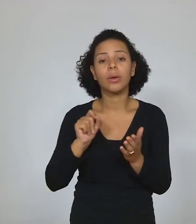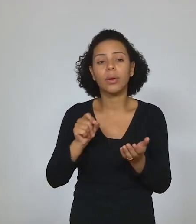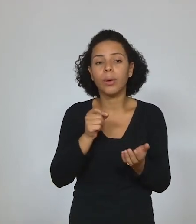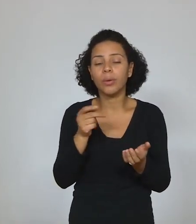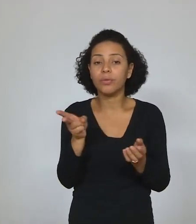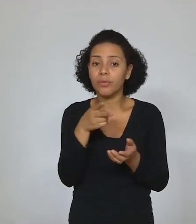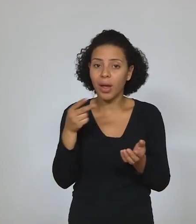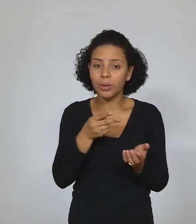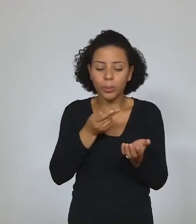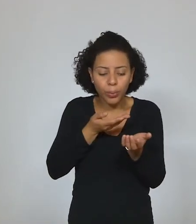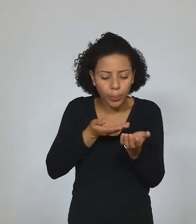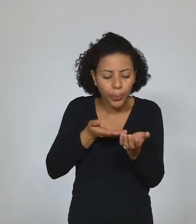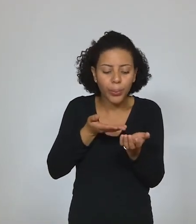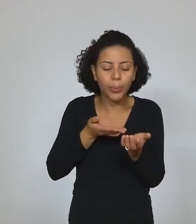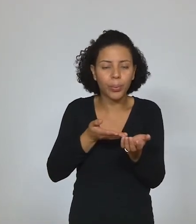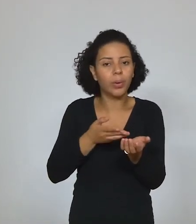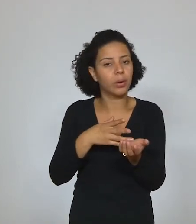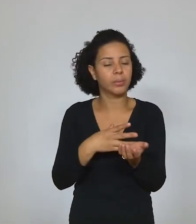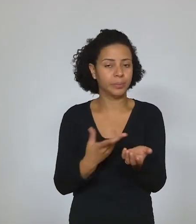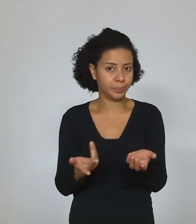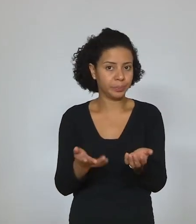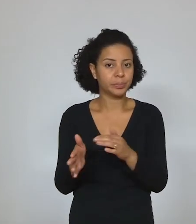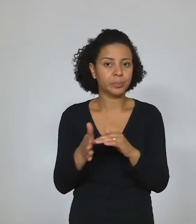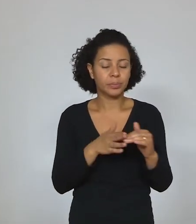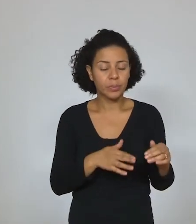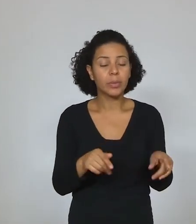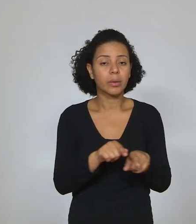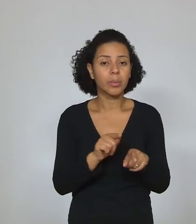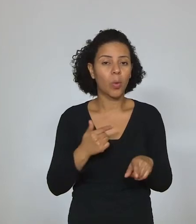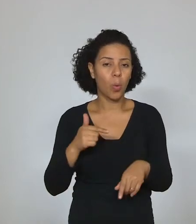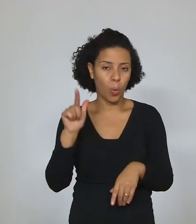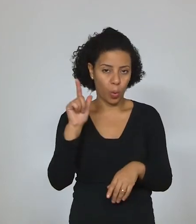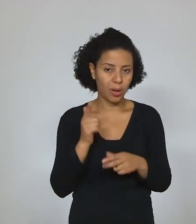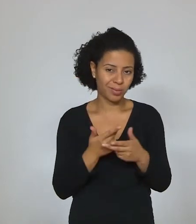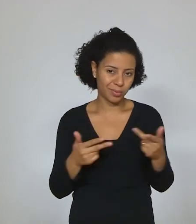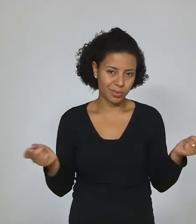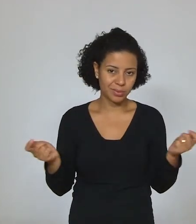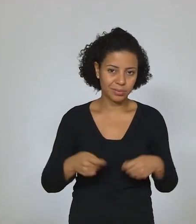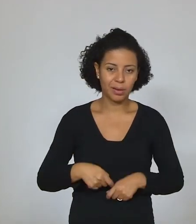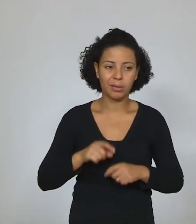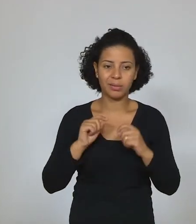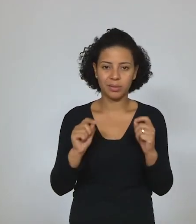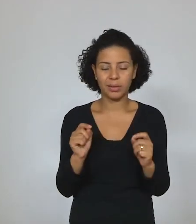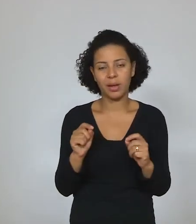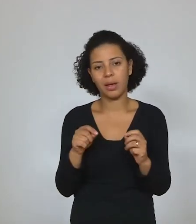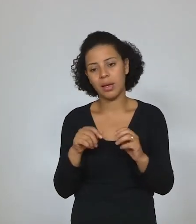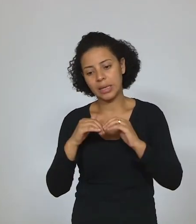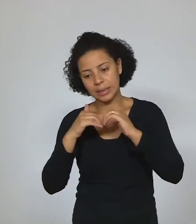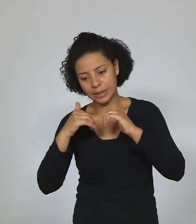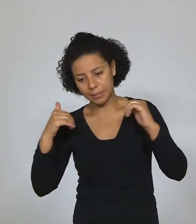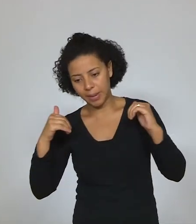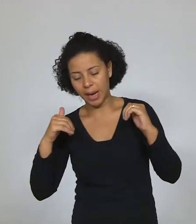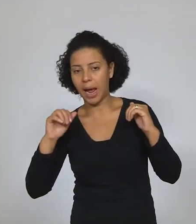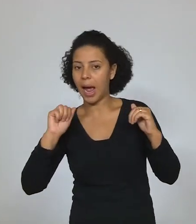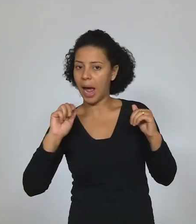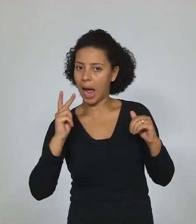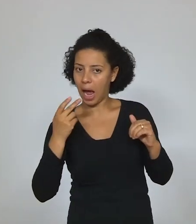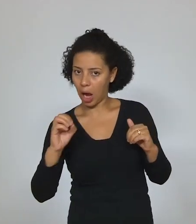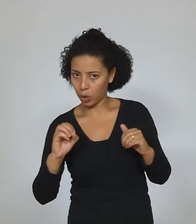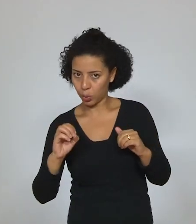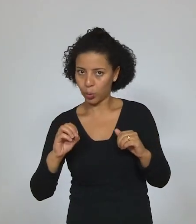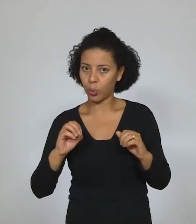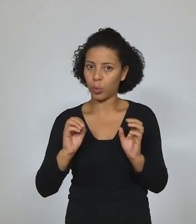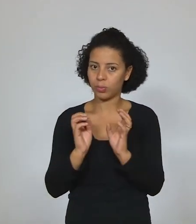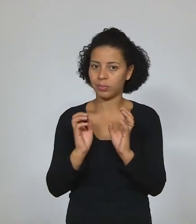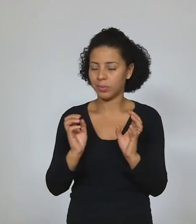E pensando nessa diferença de densidade, outro método que pode ser aplicado para separar o dente do alho da casca seria